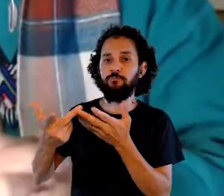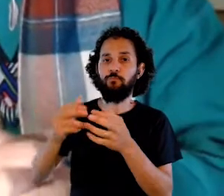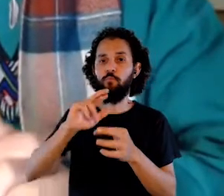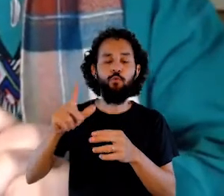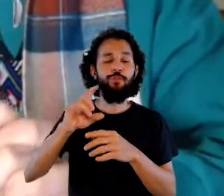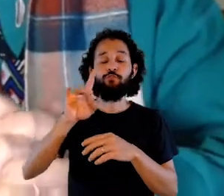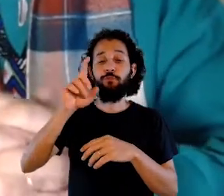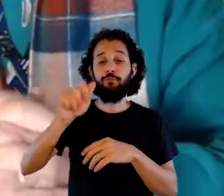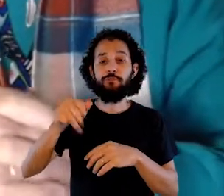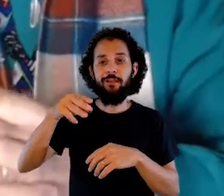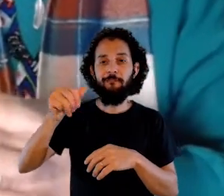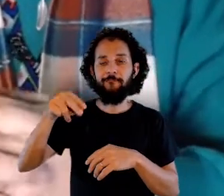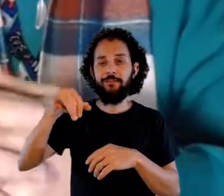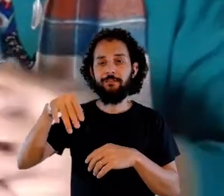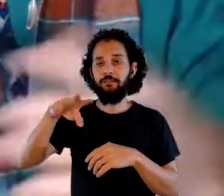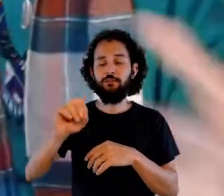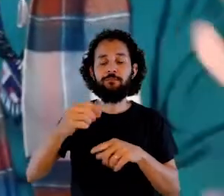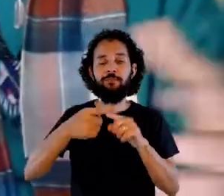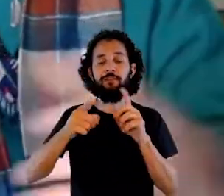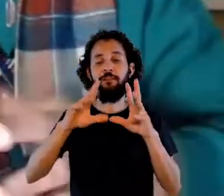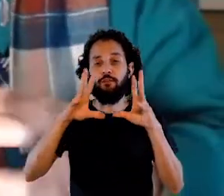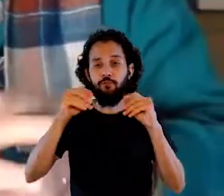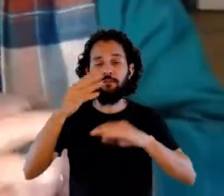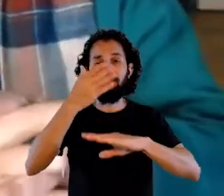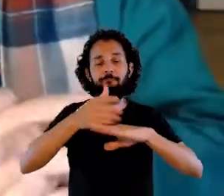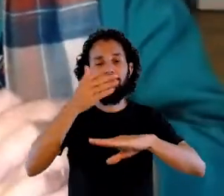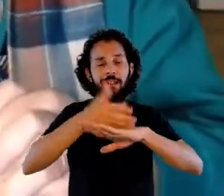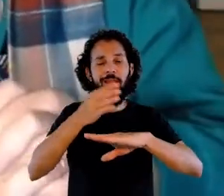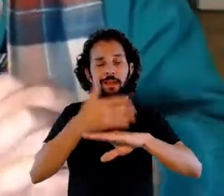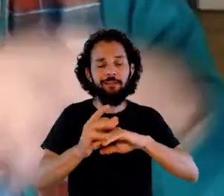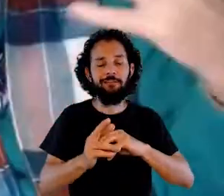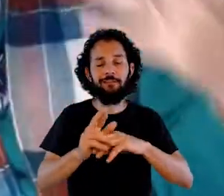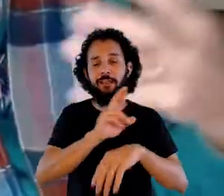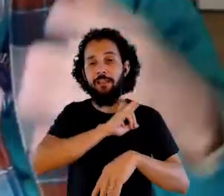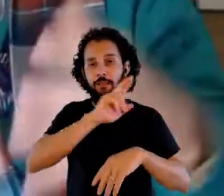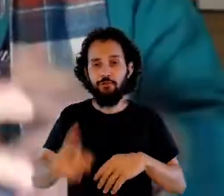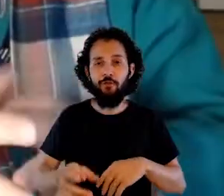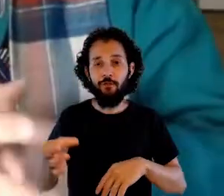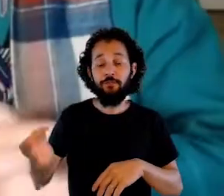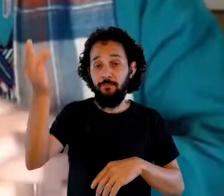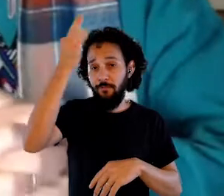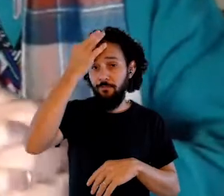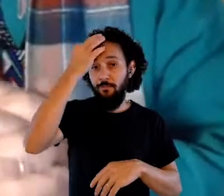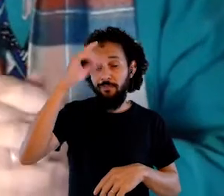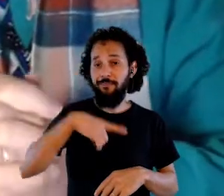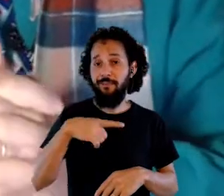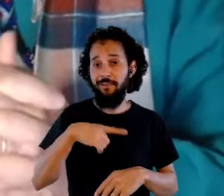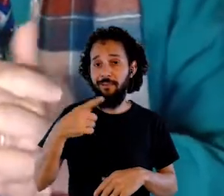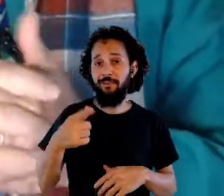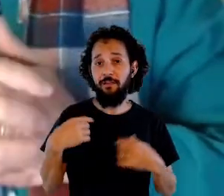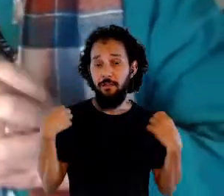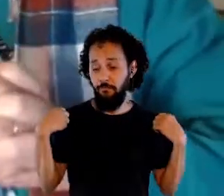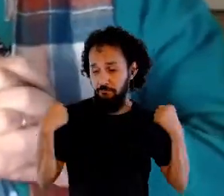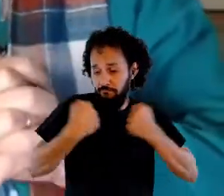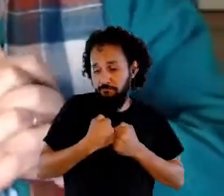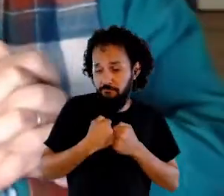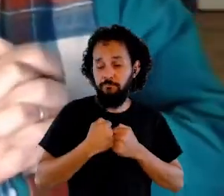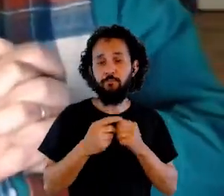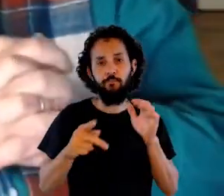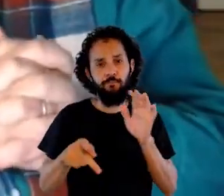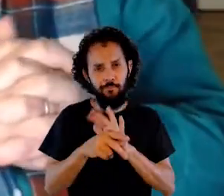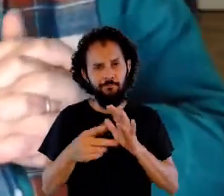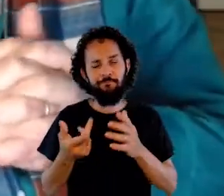práticas religiosas, espirituais, tem a farda tem essa conotação também. Né? Tudo